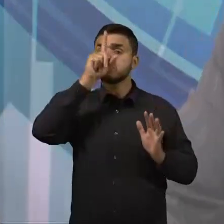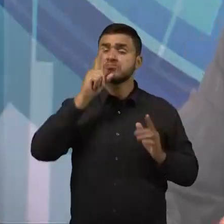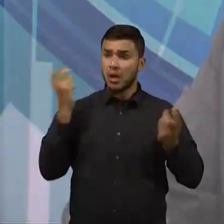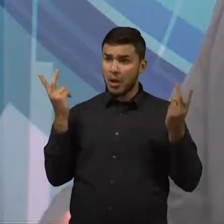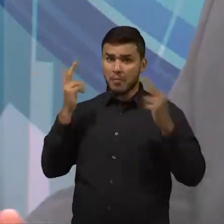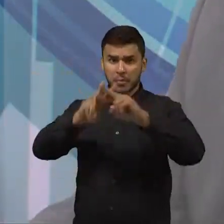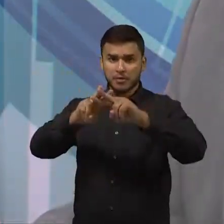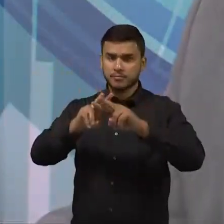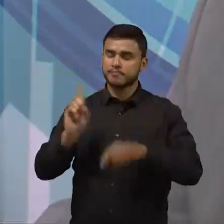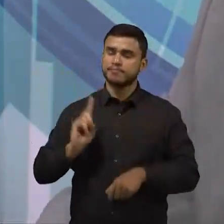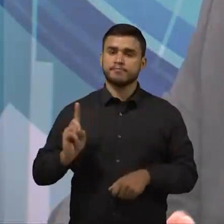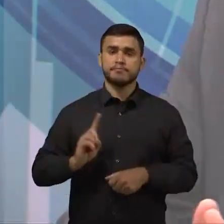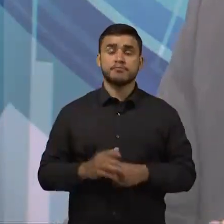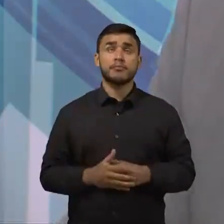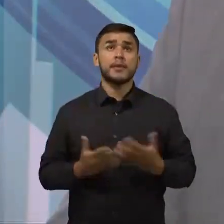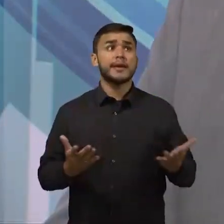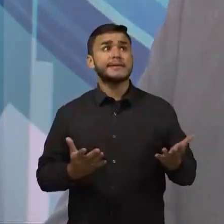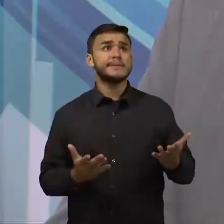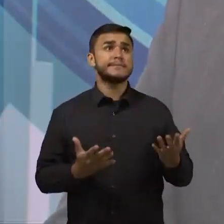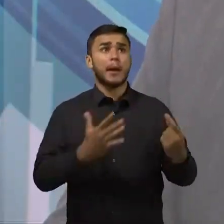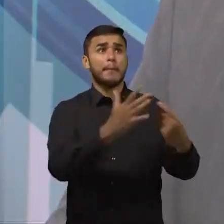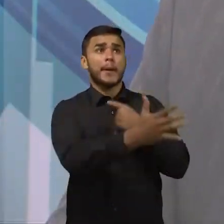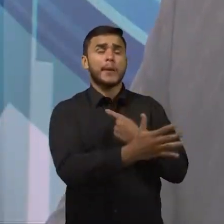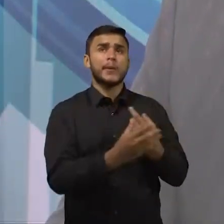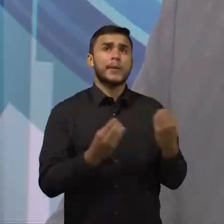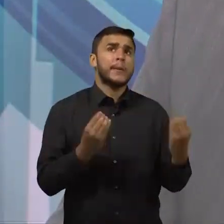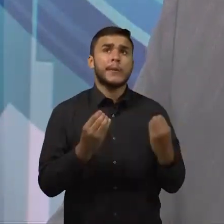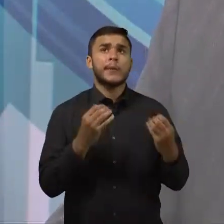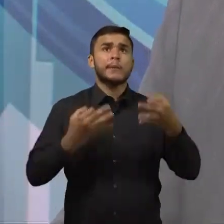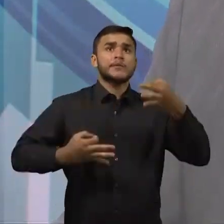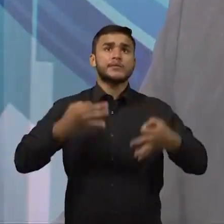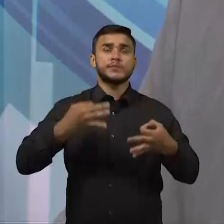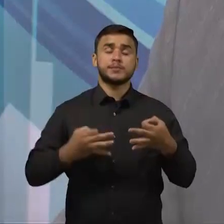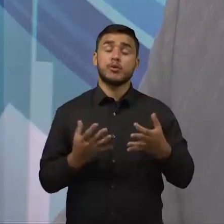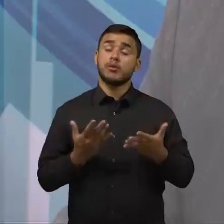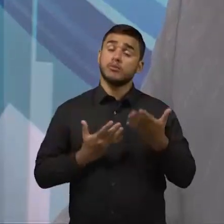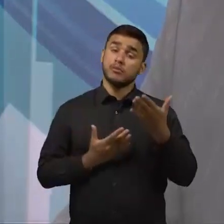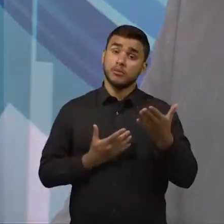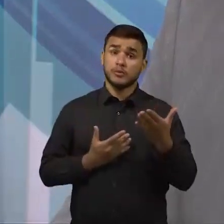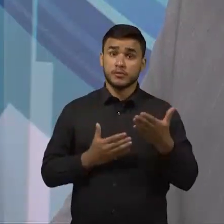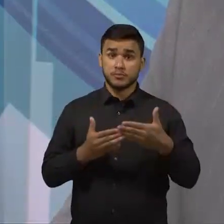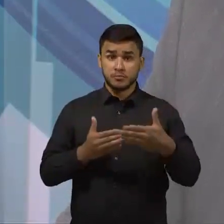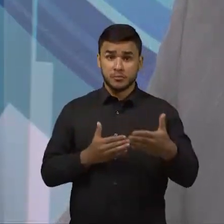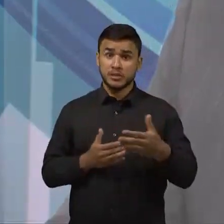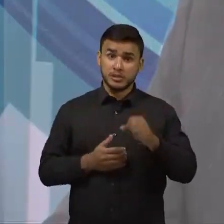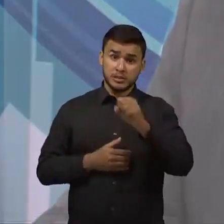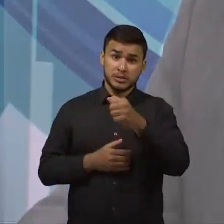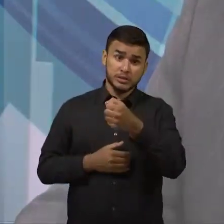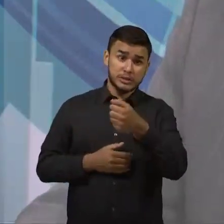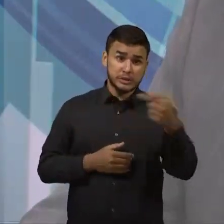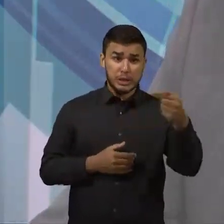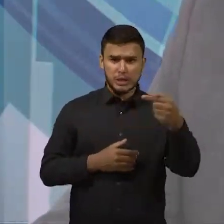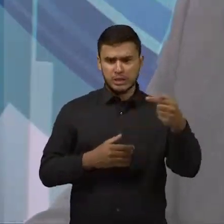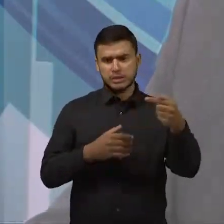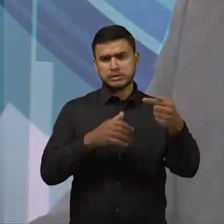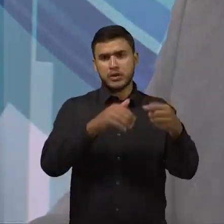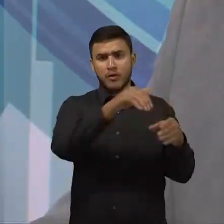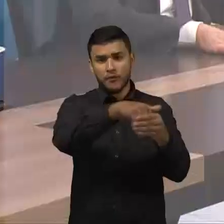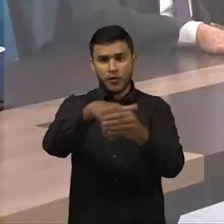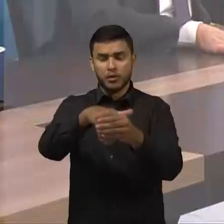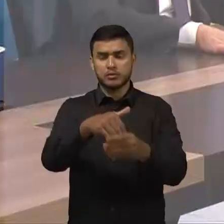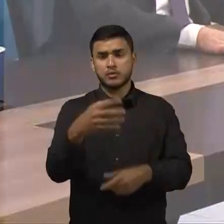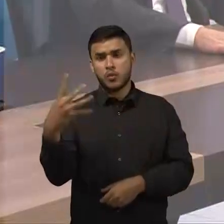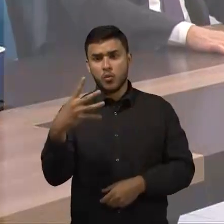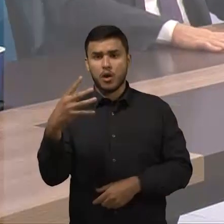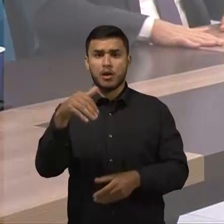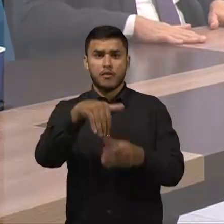me perguntou o que é que pode acontecer então no julgamento. Não se sabe. Esse julgamento, o 7-4, pelo conhecimento do